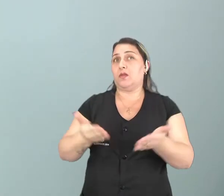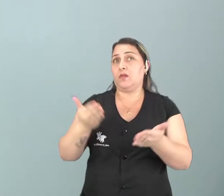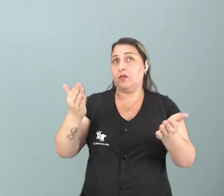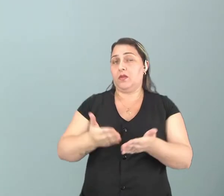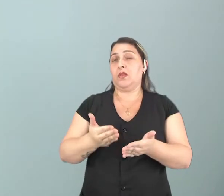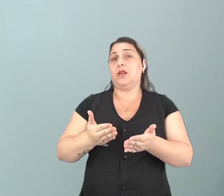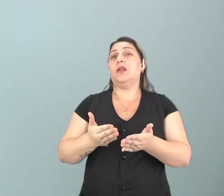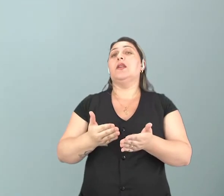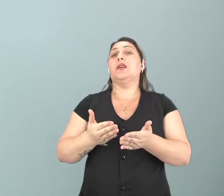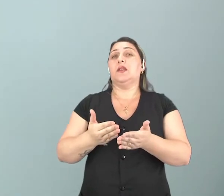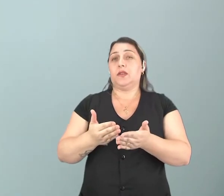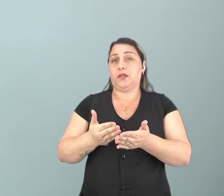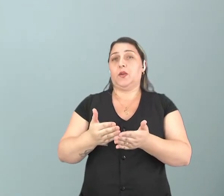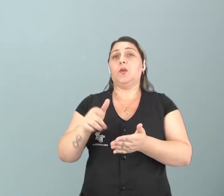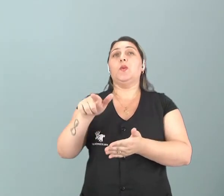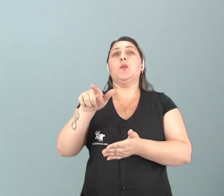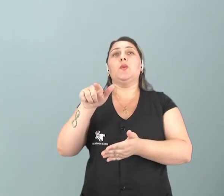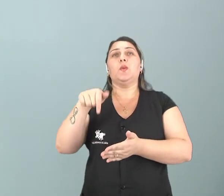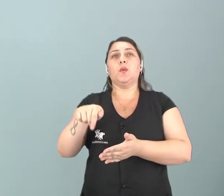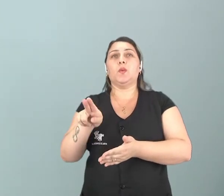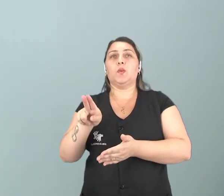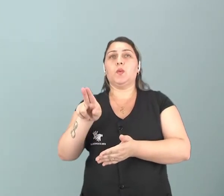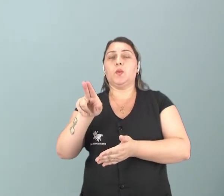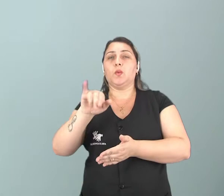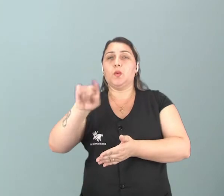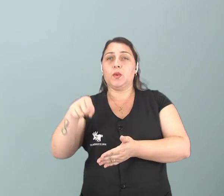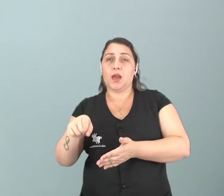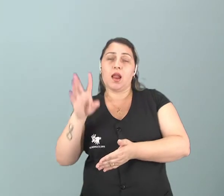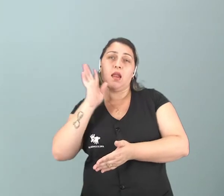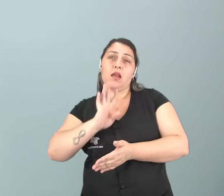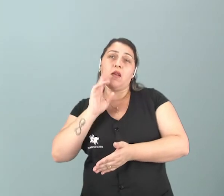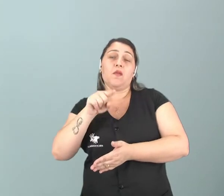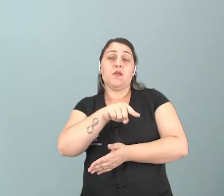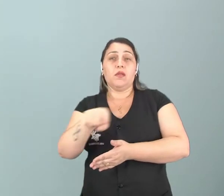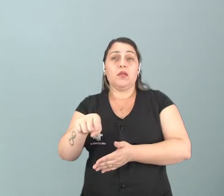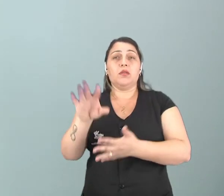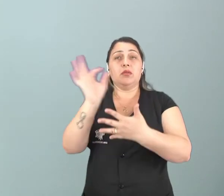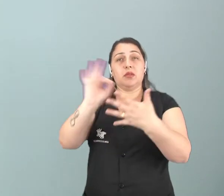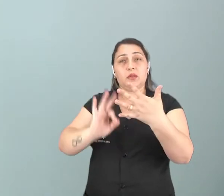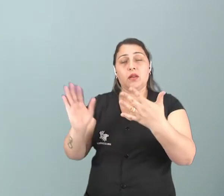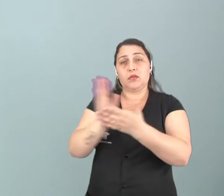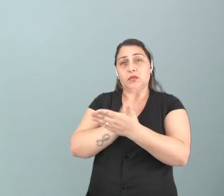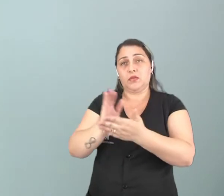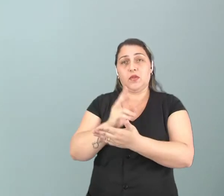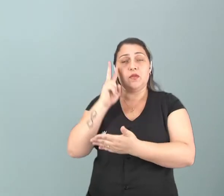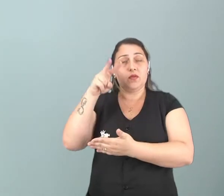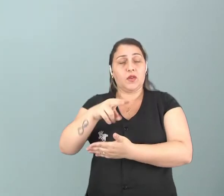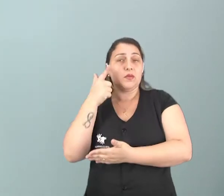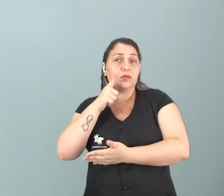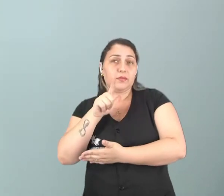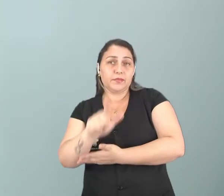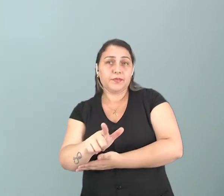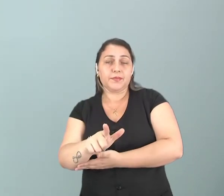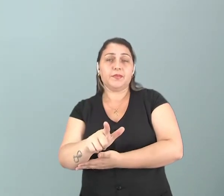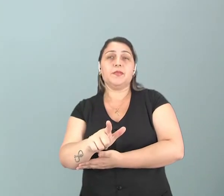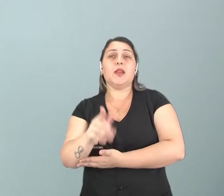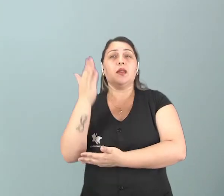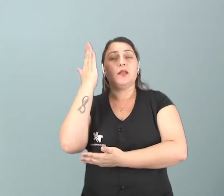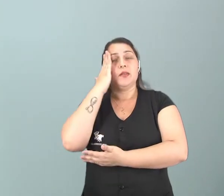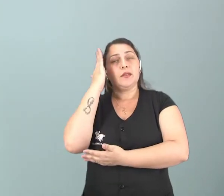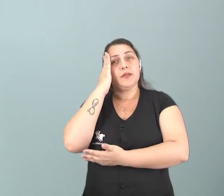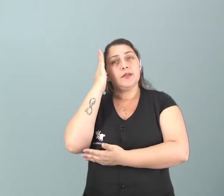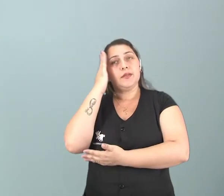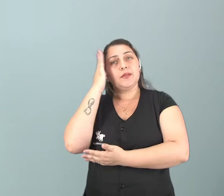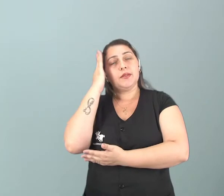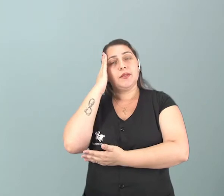gente vai fazer um quiz bem legal para vocês identificarem alguns elementos e também ver se vocês conseguiram